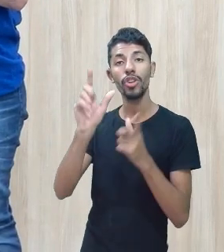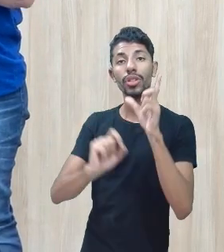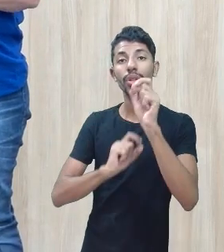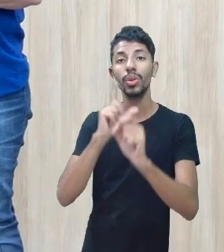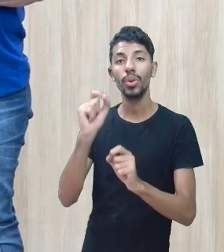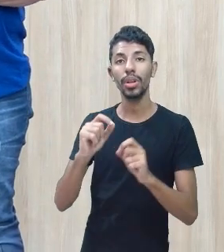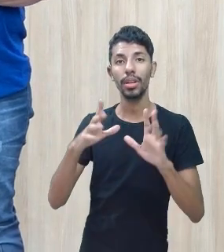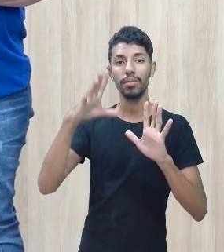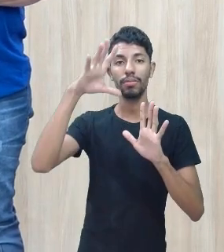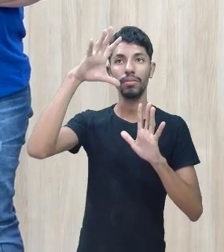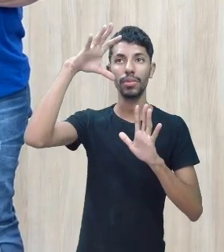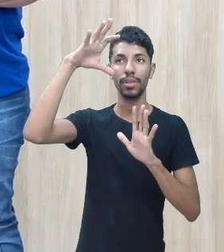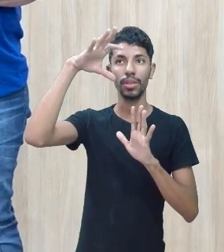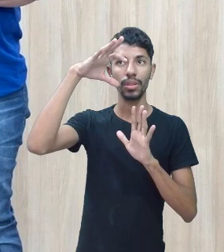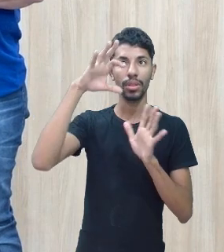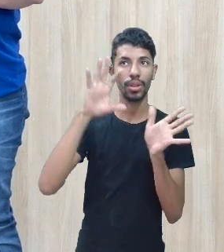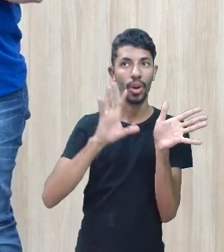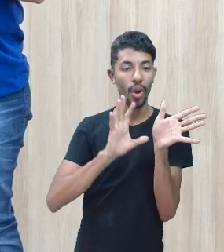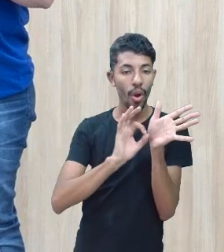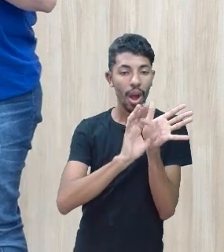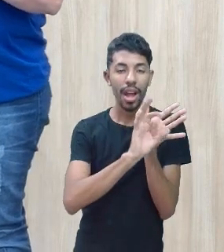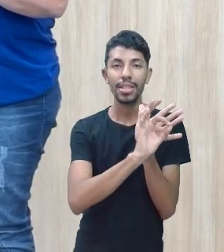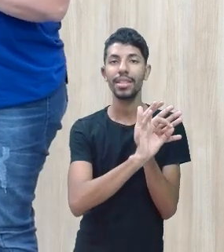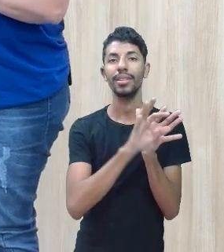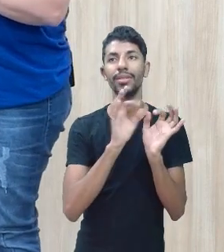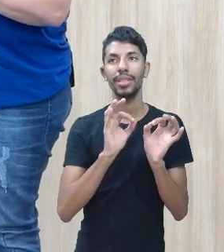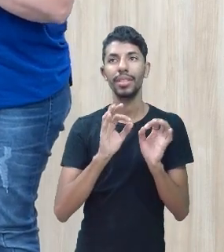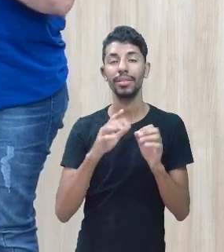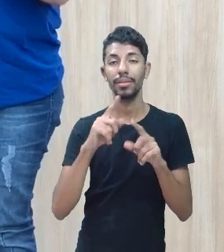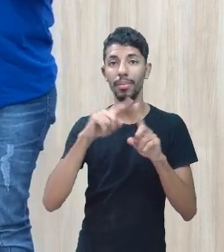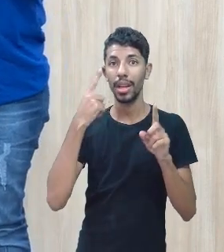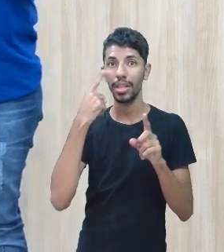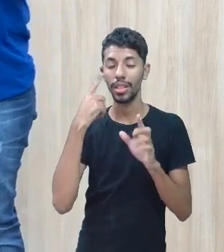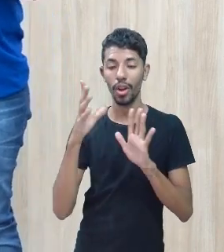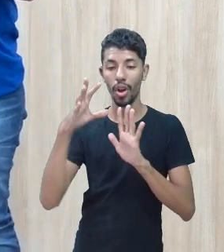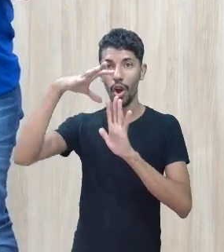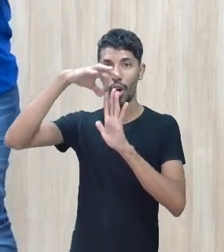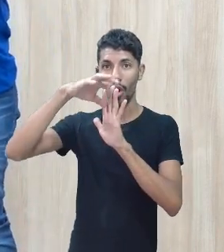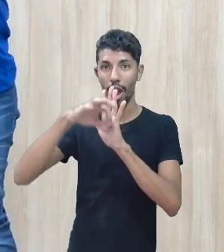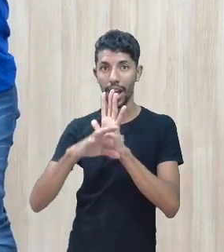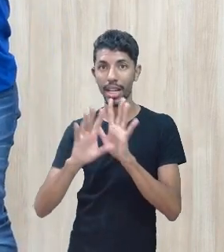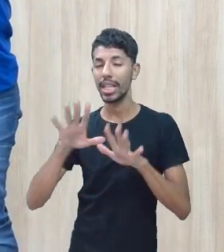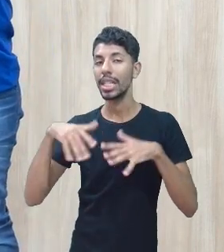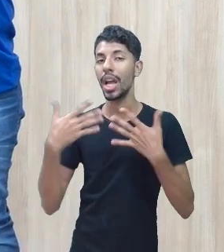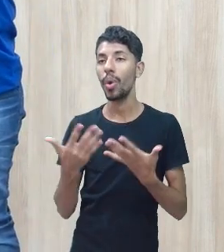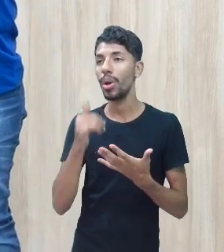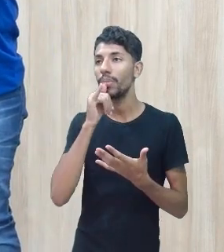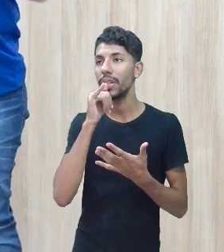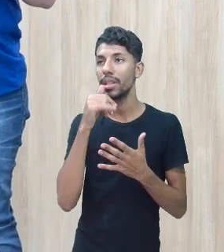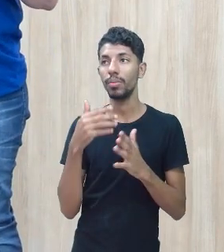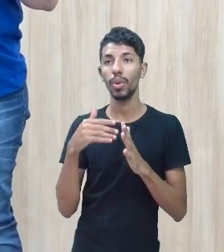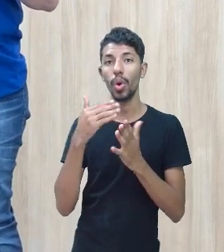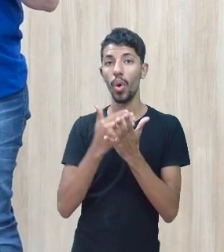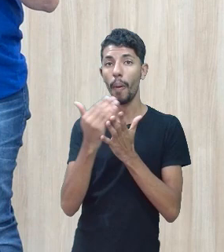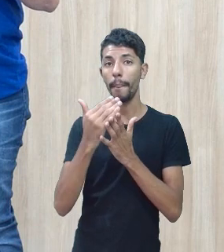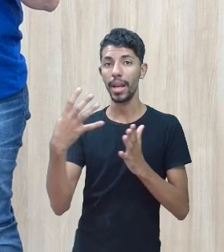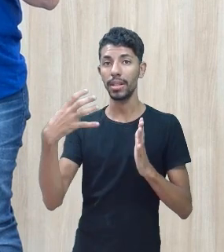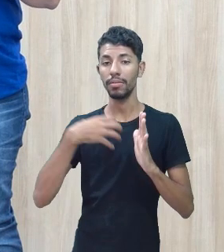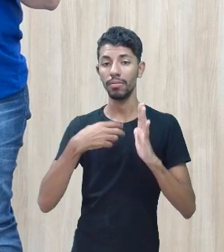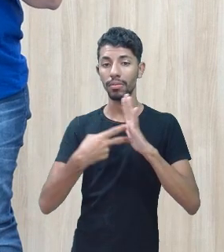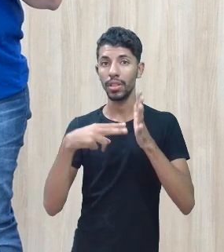coesão nas ideias. E a coerência é quando você começa falando sobre um